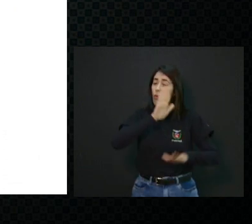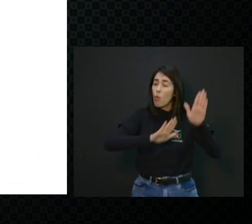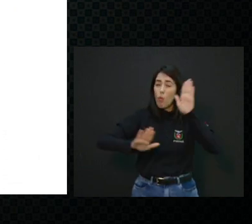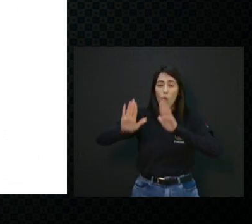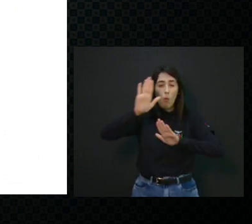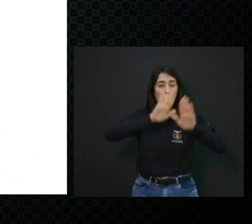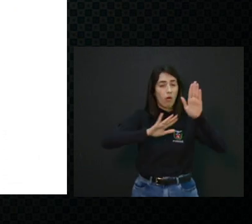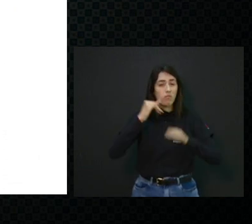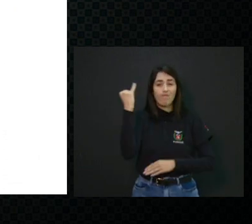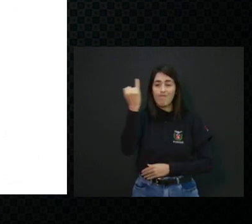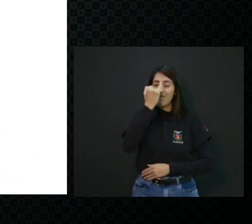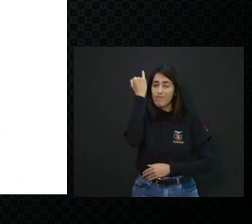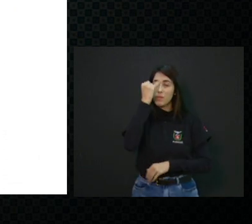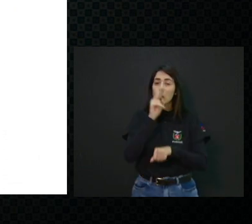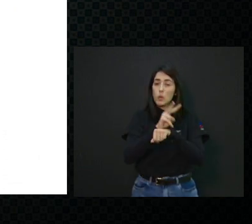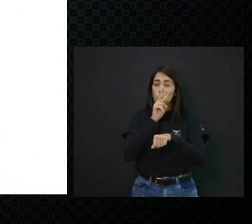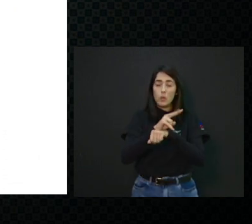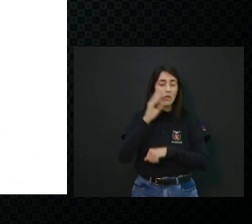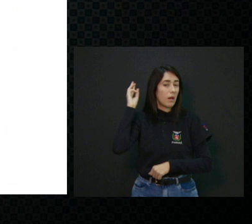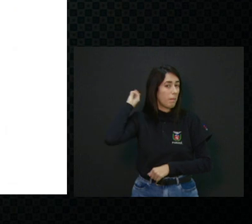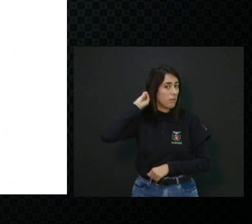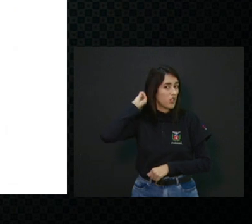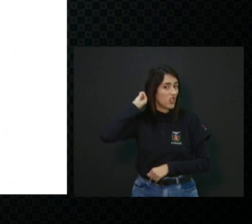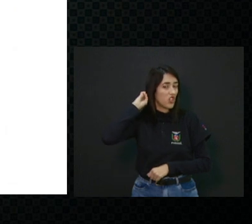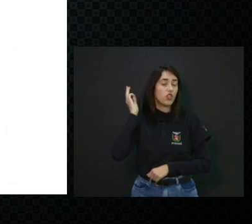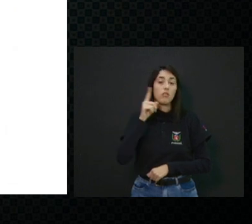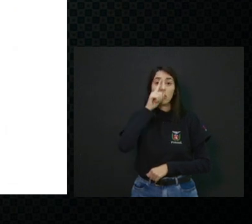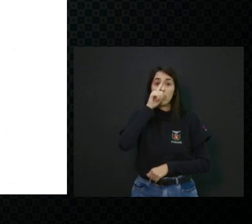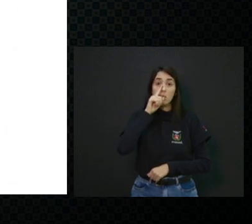né, com a meningite. Hoje nós temos